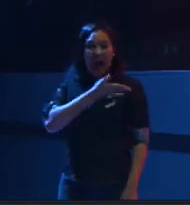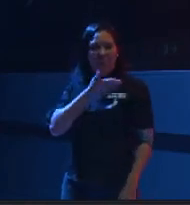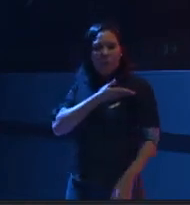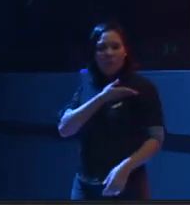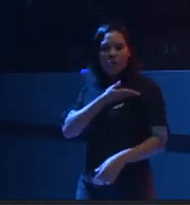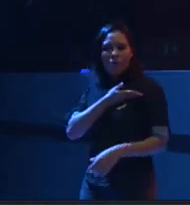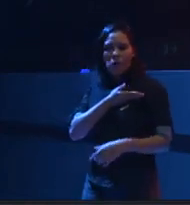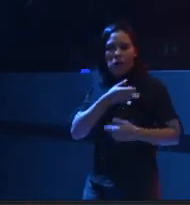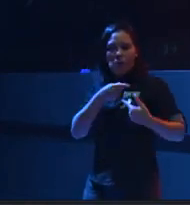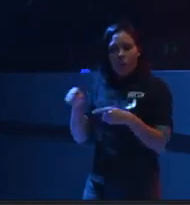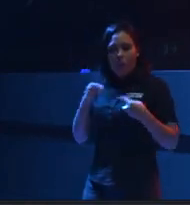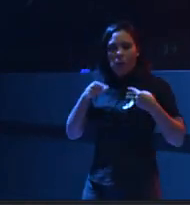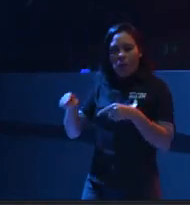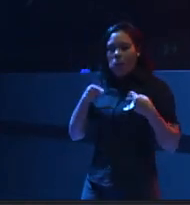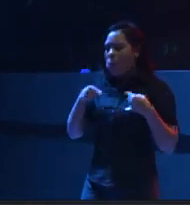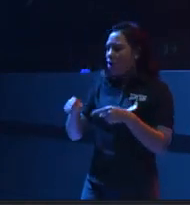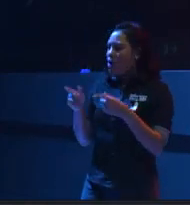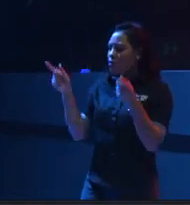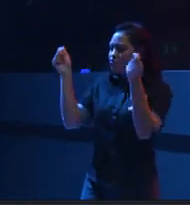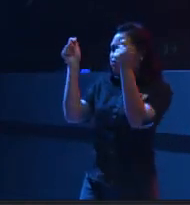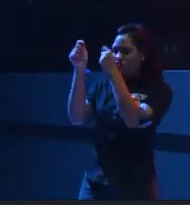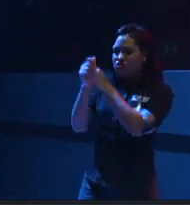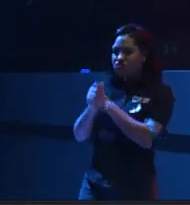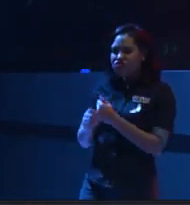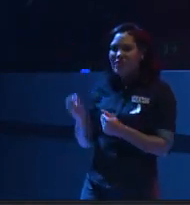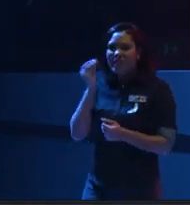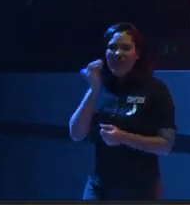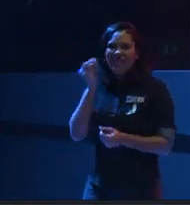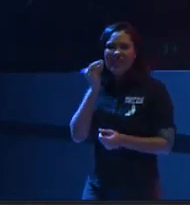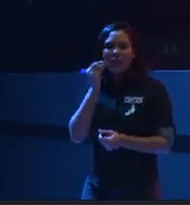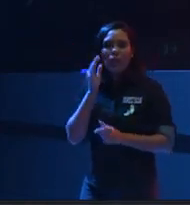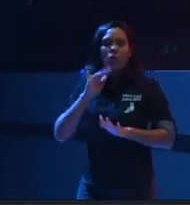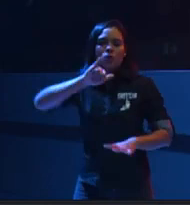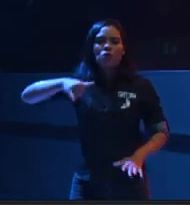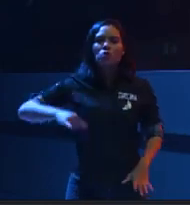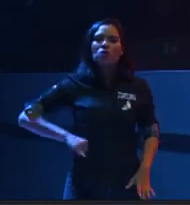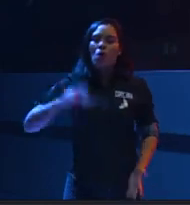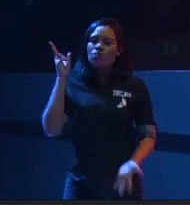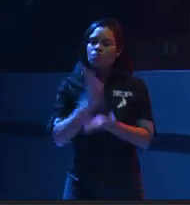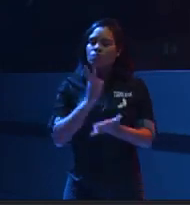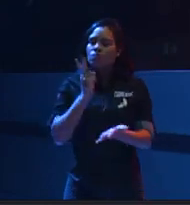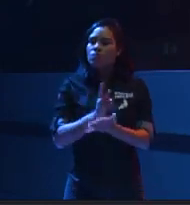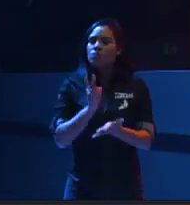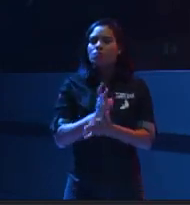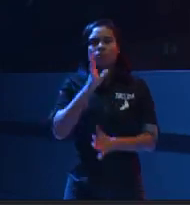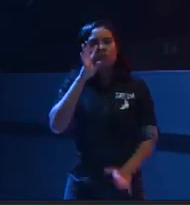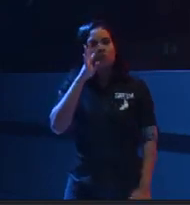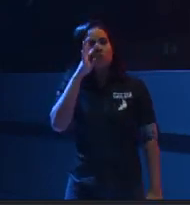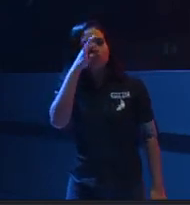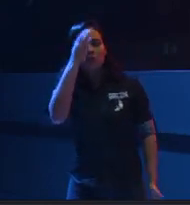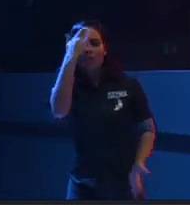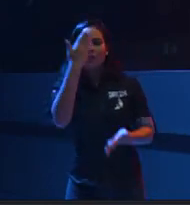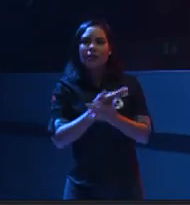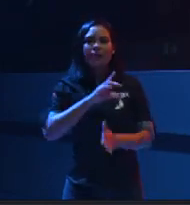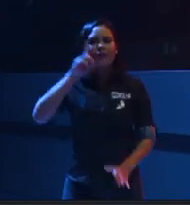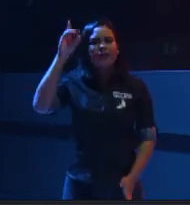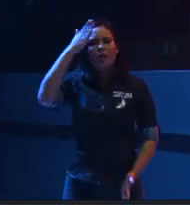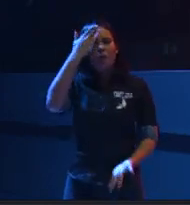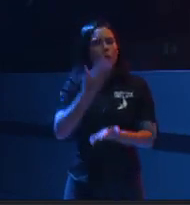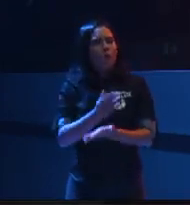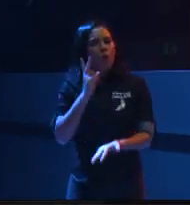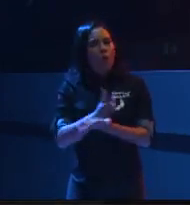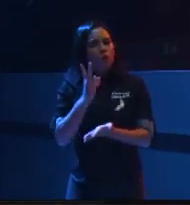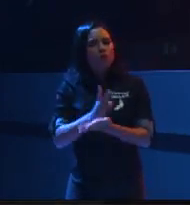e ele continua passando no teste e ele continua fiel a Deus ele não desconfia de Deus ele pergunta a Deus